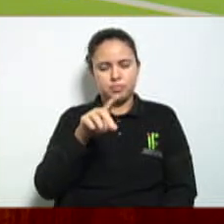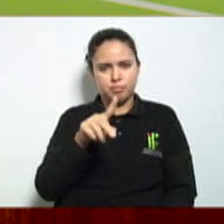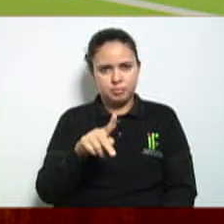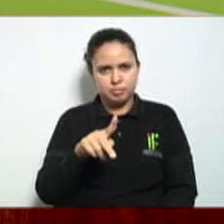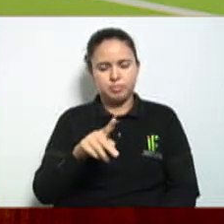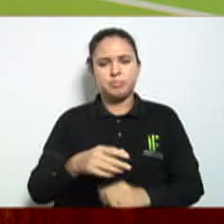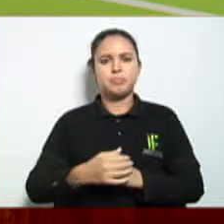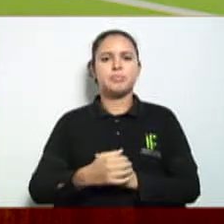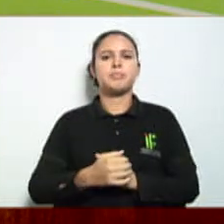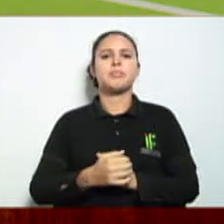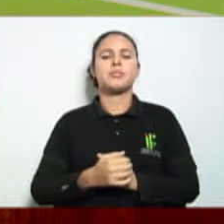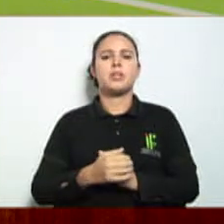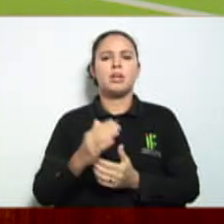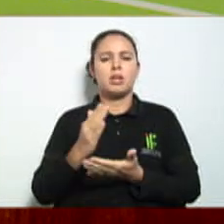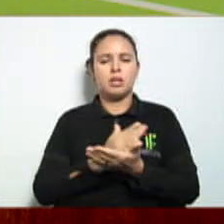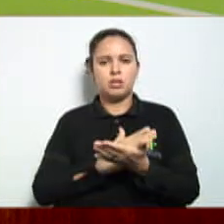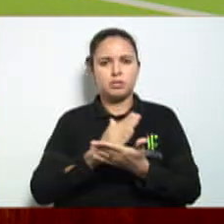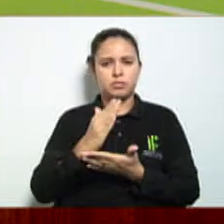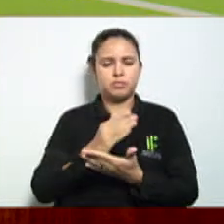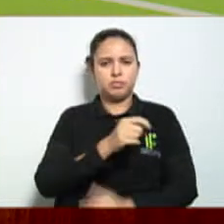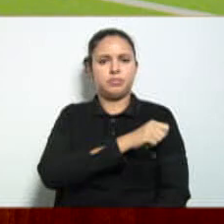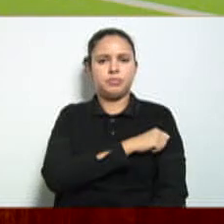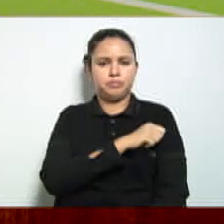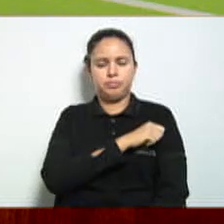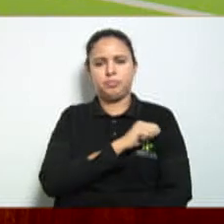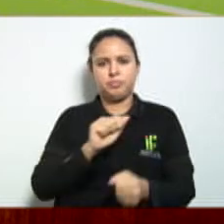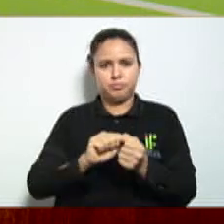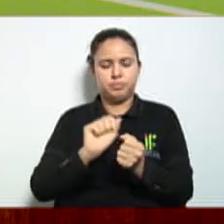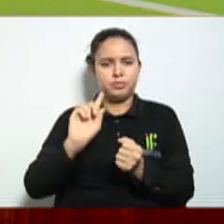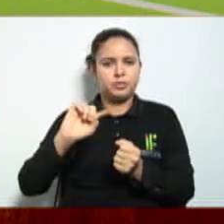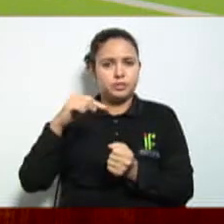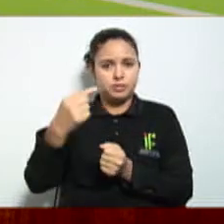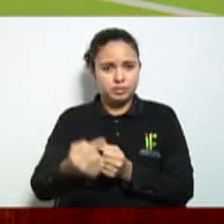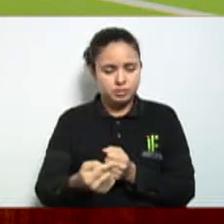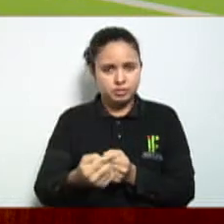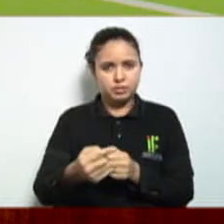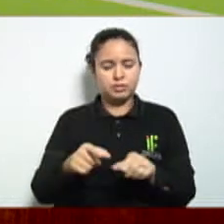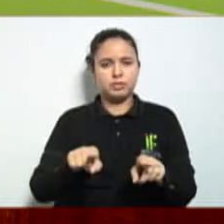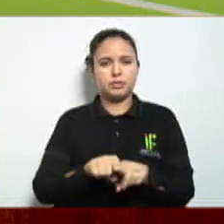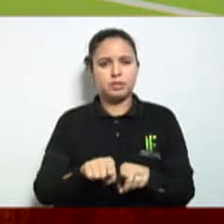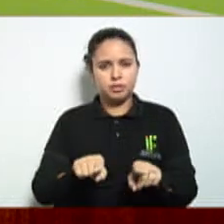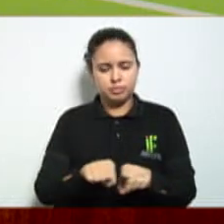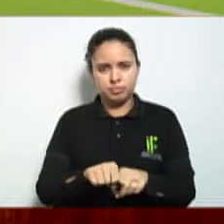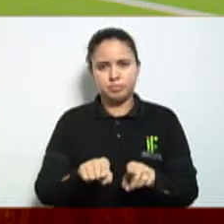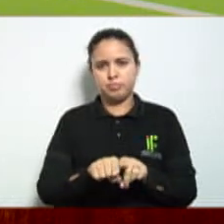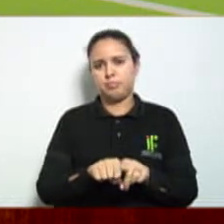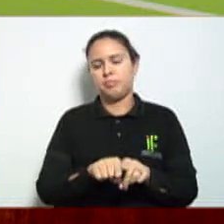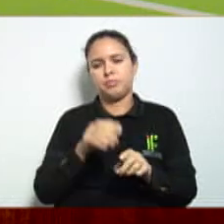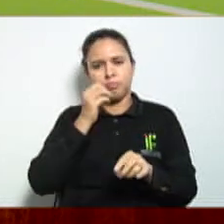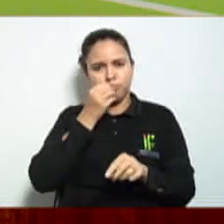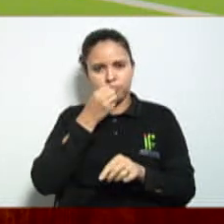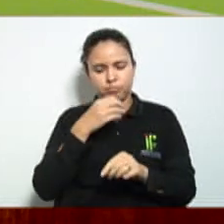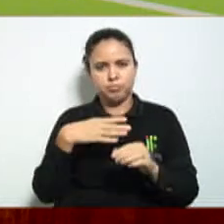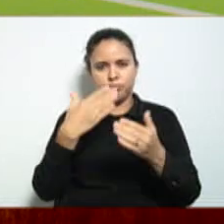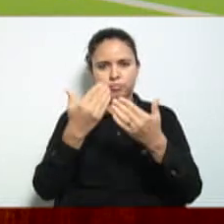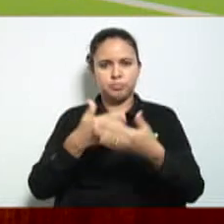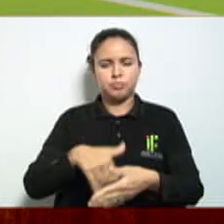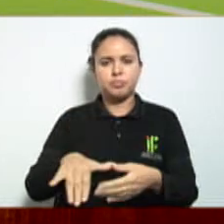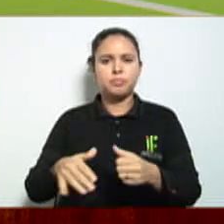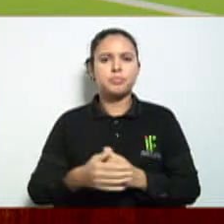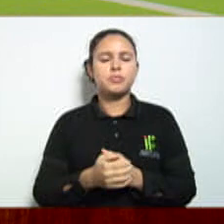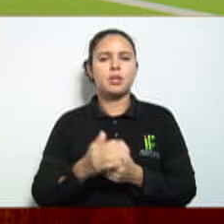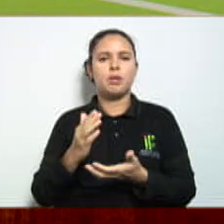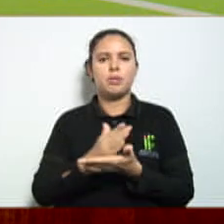depois desta aula. Tem alguns alunos que vão fazer depois. E espero que os demais tenham feito uma ótima prova também. Alguns alunos que